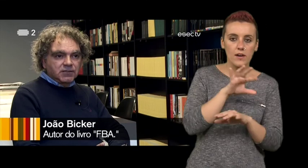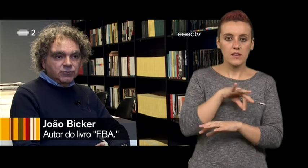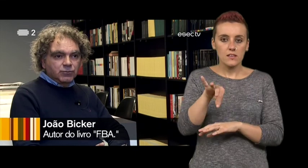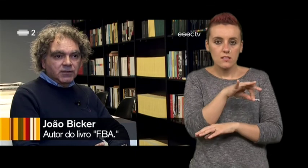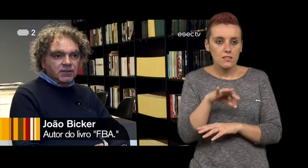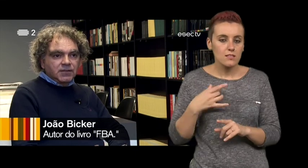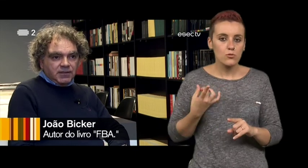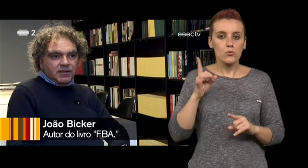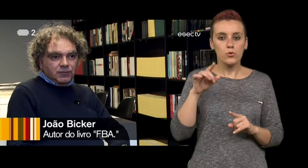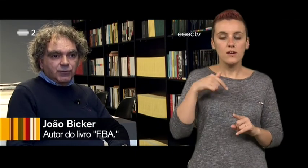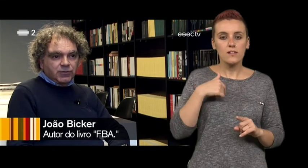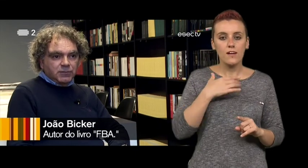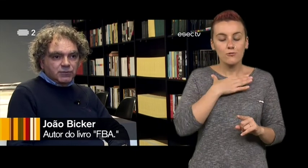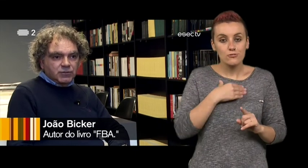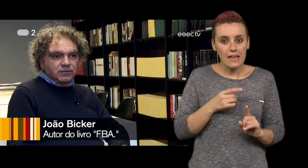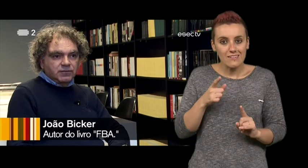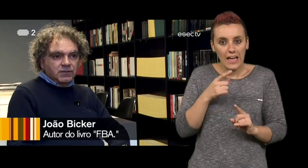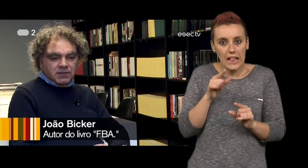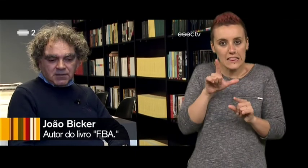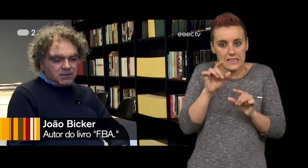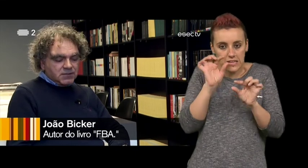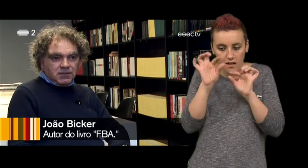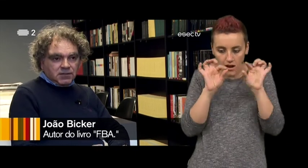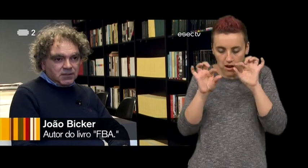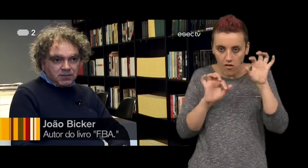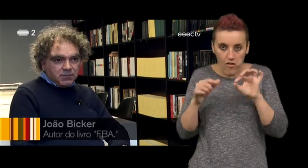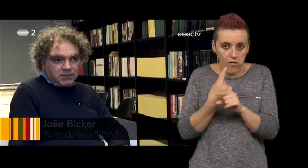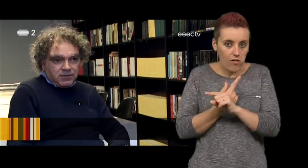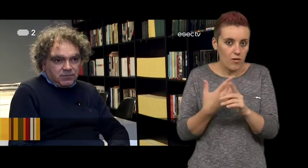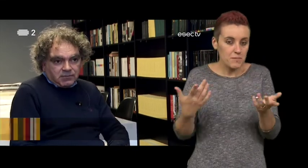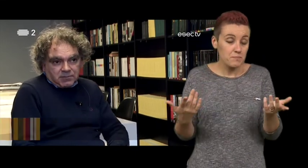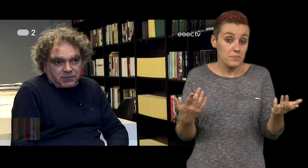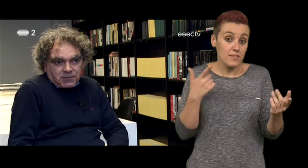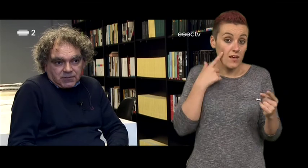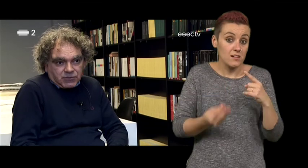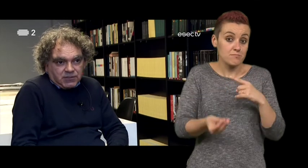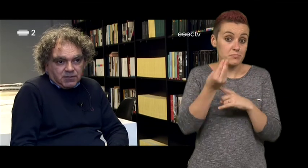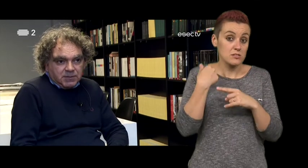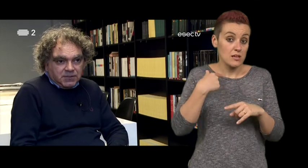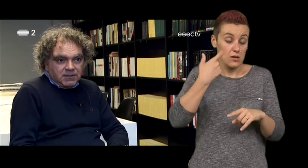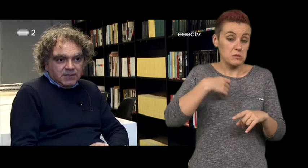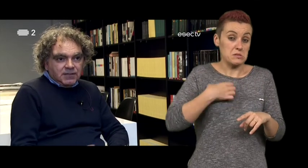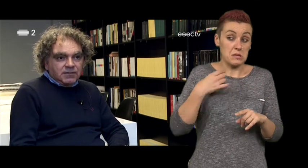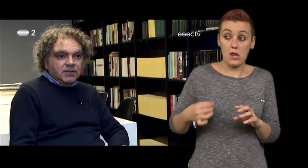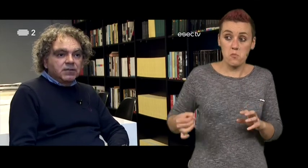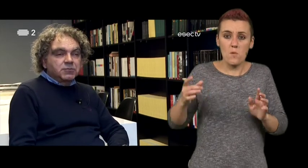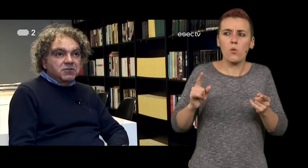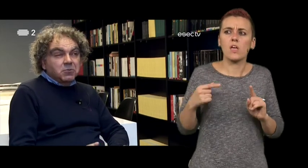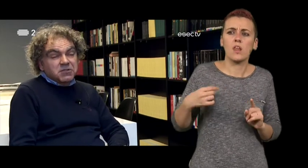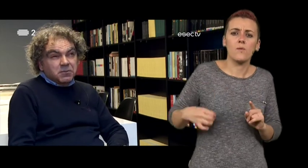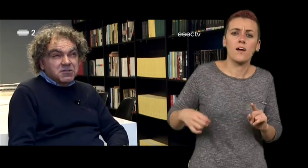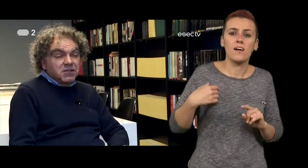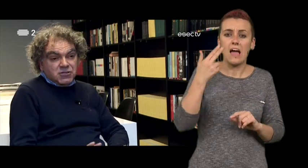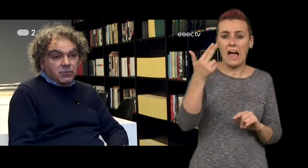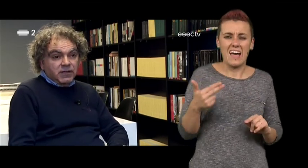era arquitetura, e era aquilo que eu realmente gostava, não é? Quer dizer, era uma coisa que não existia para mim, né? E, portanto,